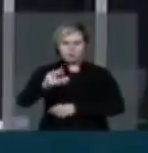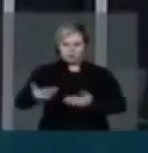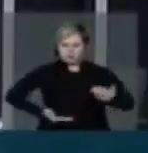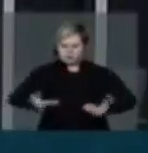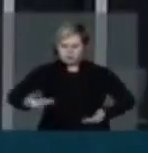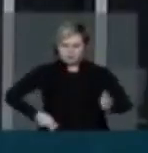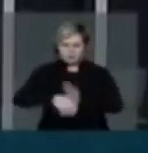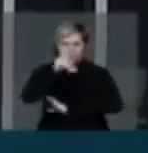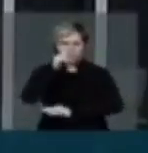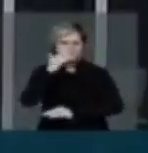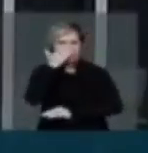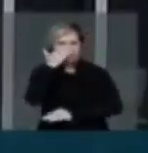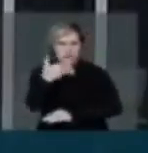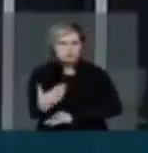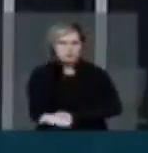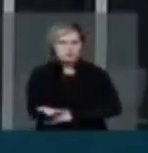desta...